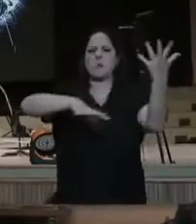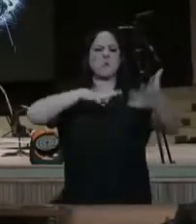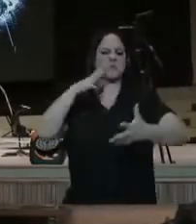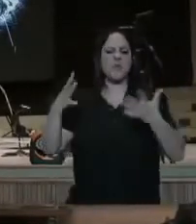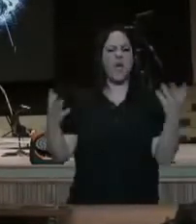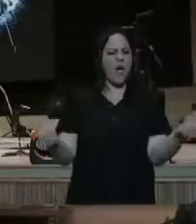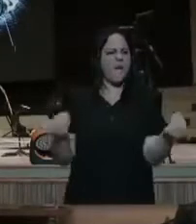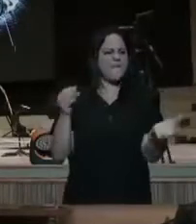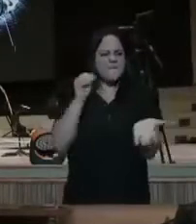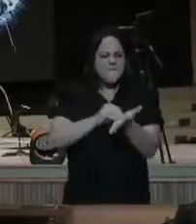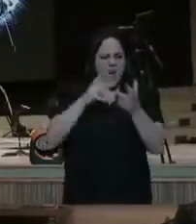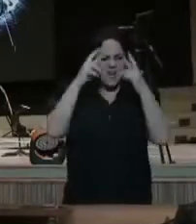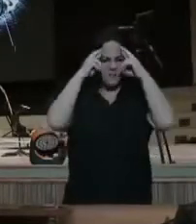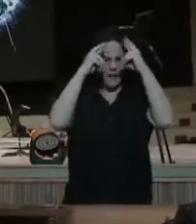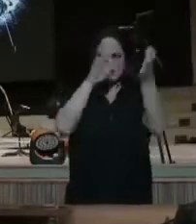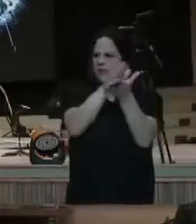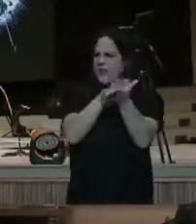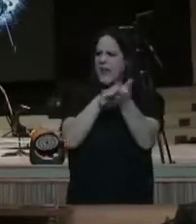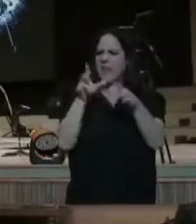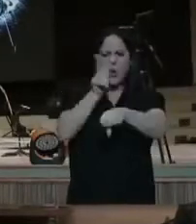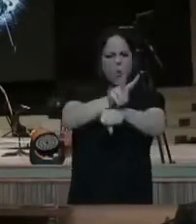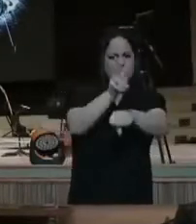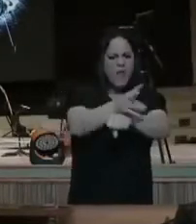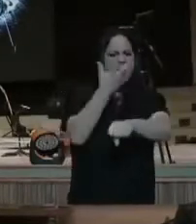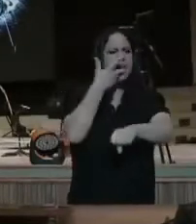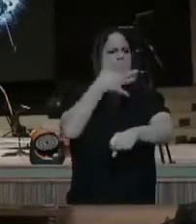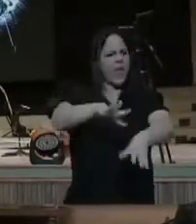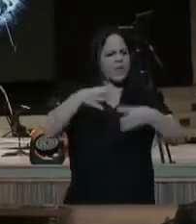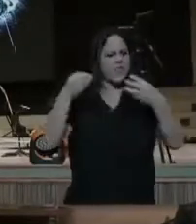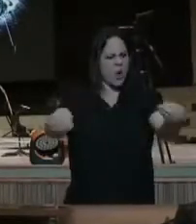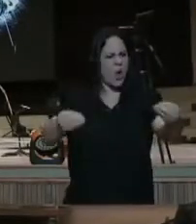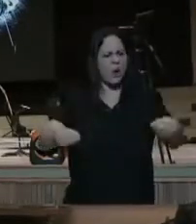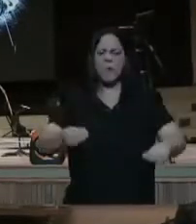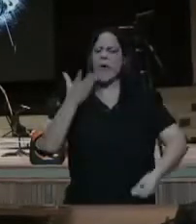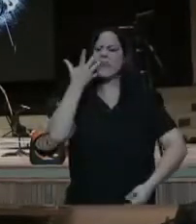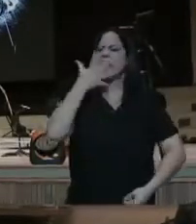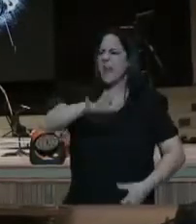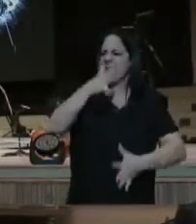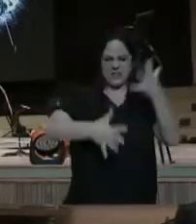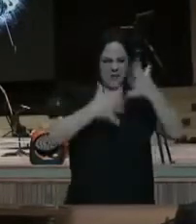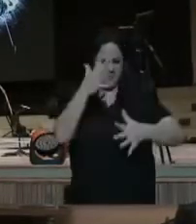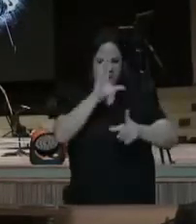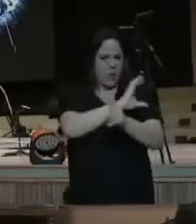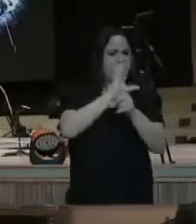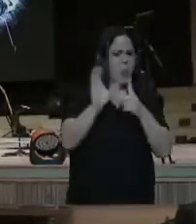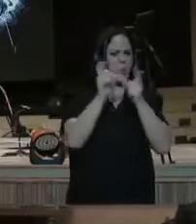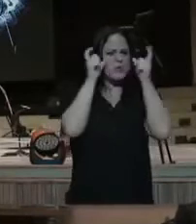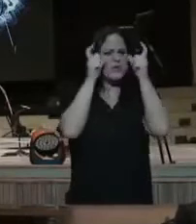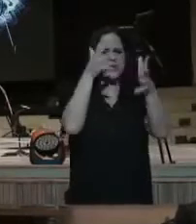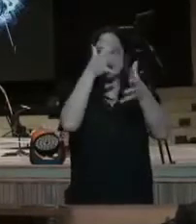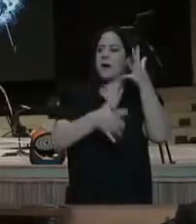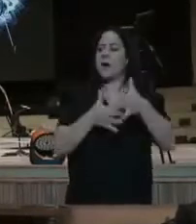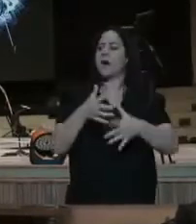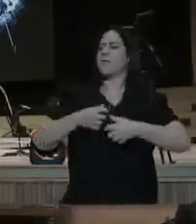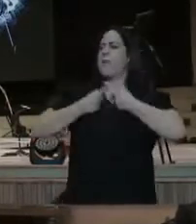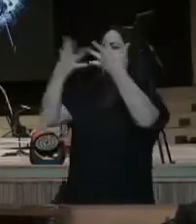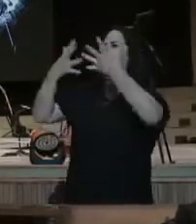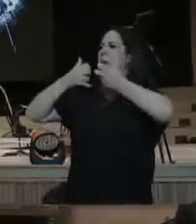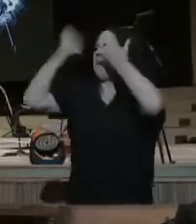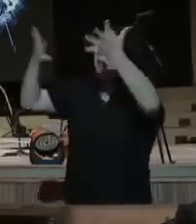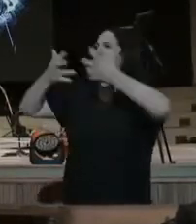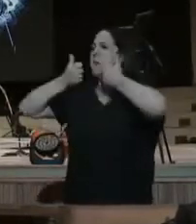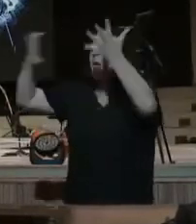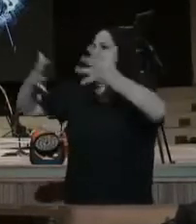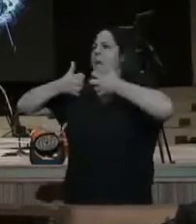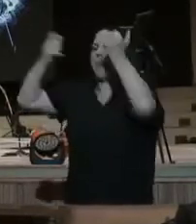frente ninguém vai ver as crianças e as crianças estão atrapalhando o culto atenção e começou a despejar toda a raiva